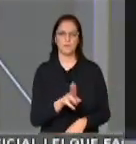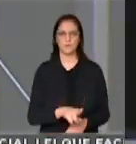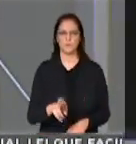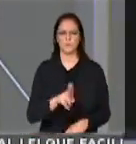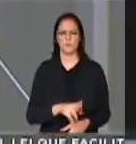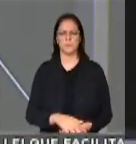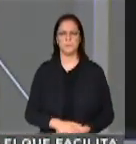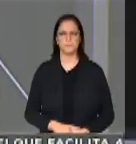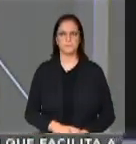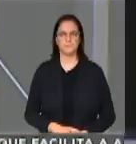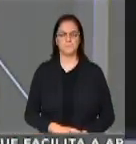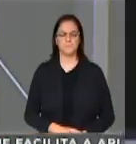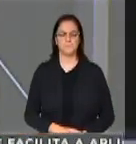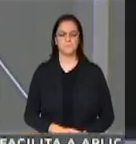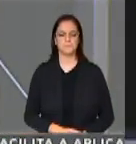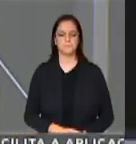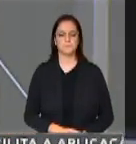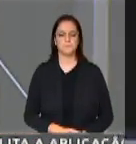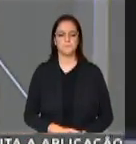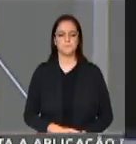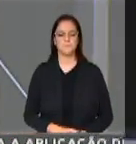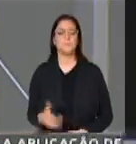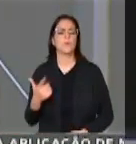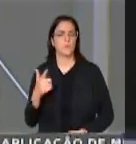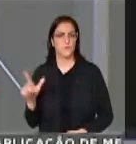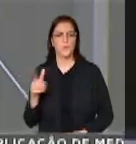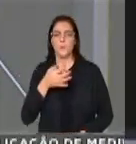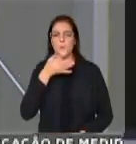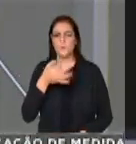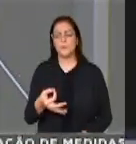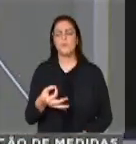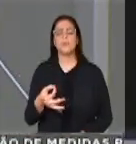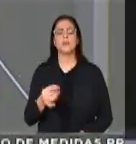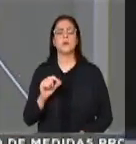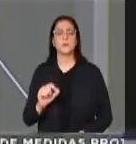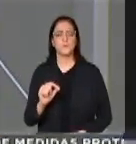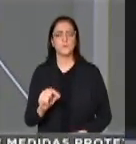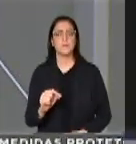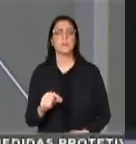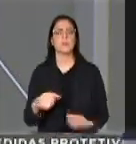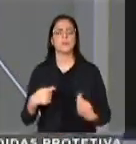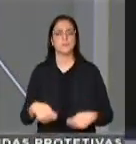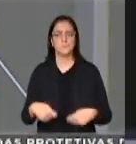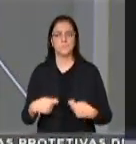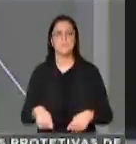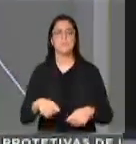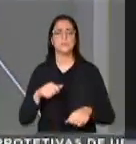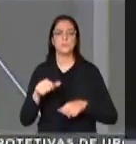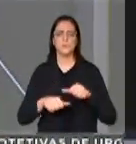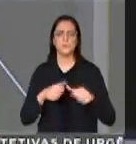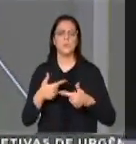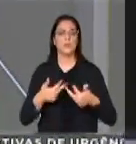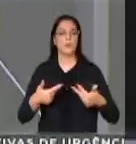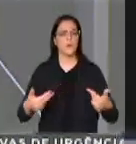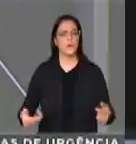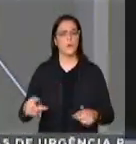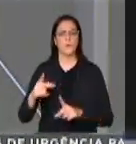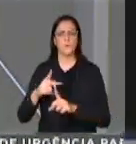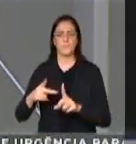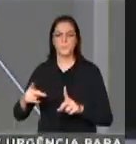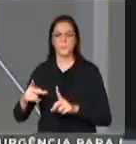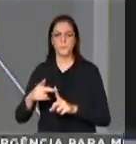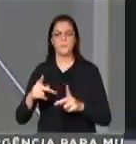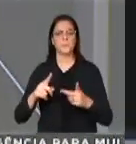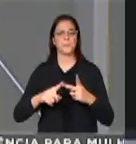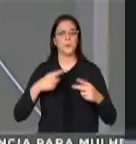armas. E, finalmente, a reforma da Previdência, as necessárias reformas política, tributária e da Previdência